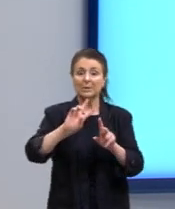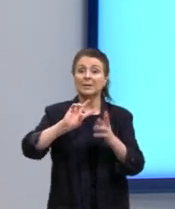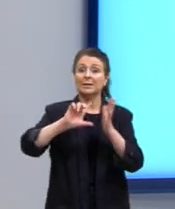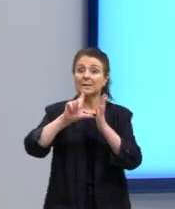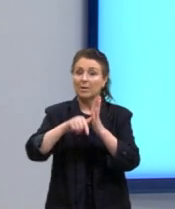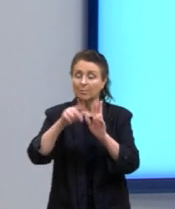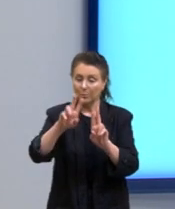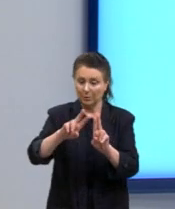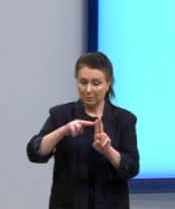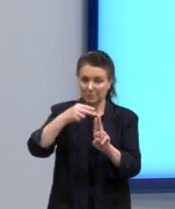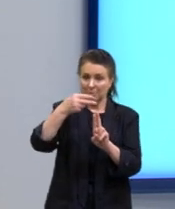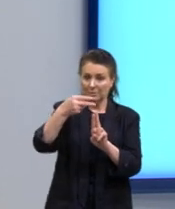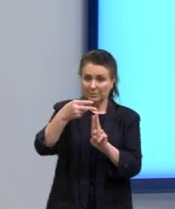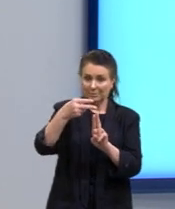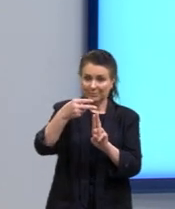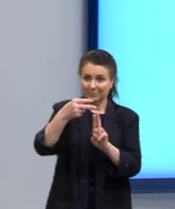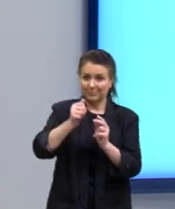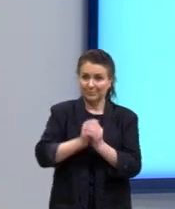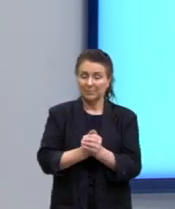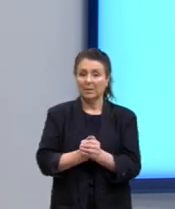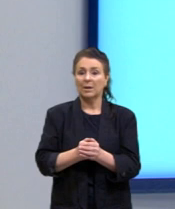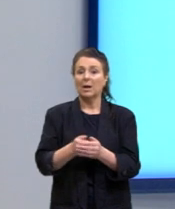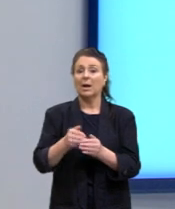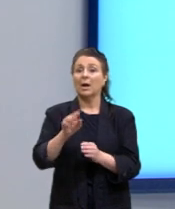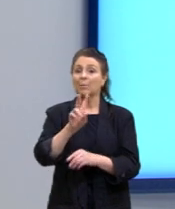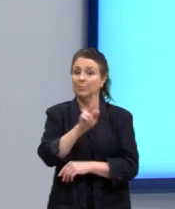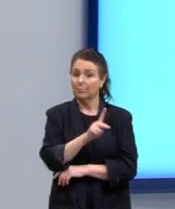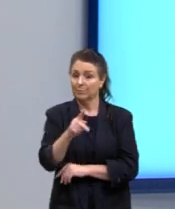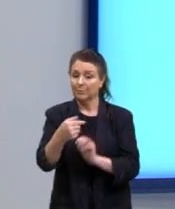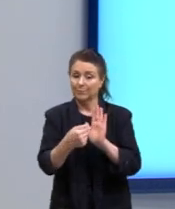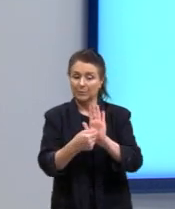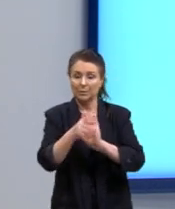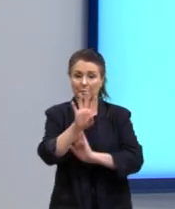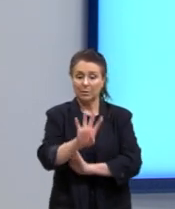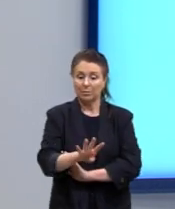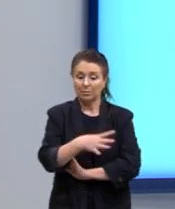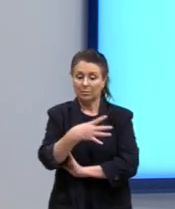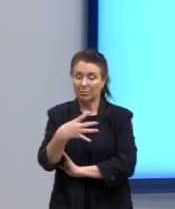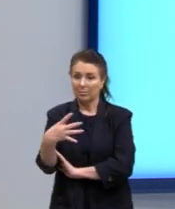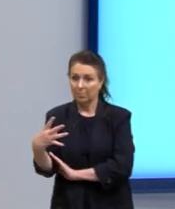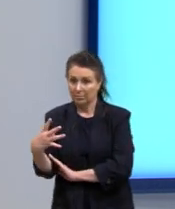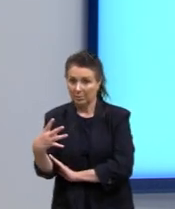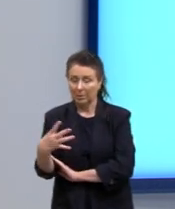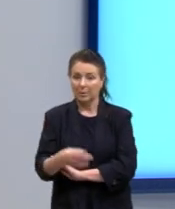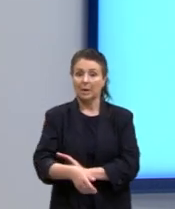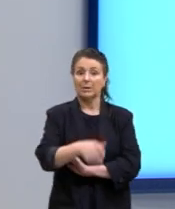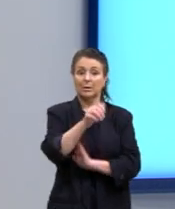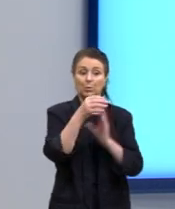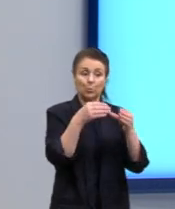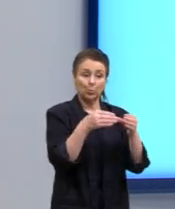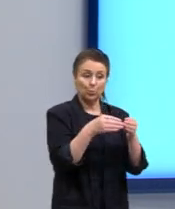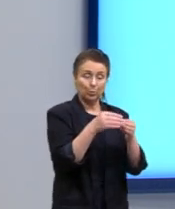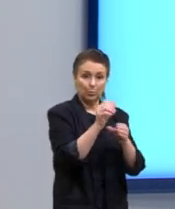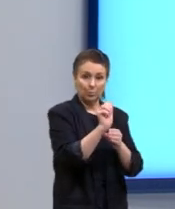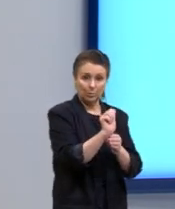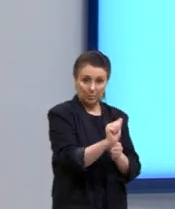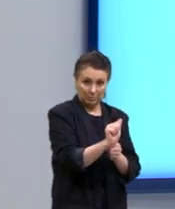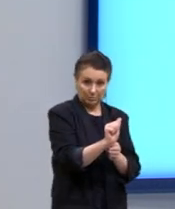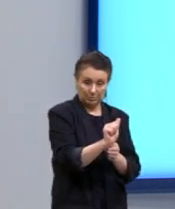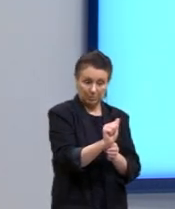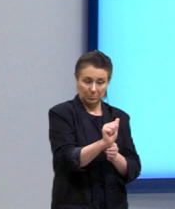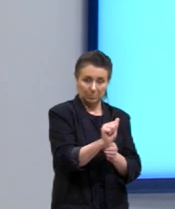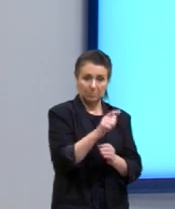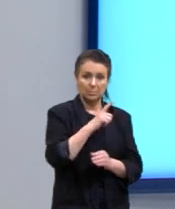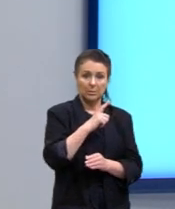ao quadrado E aí aqui eu trouxe a tabelinha né em relação a turma a o que que nós